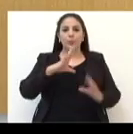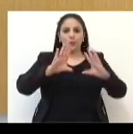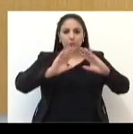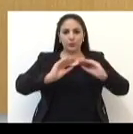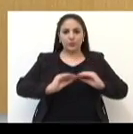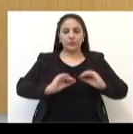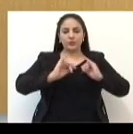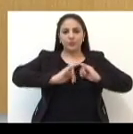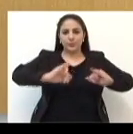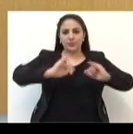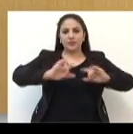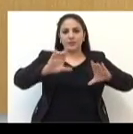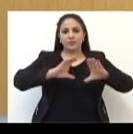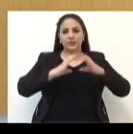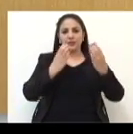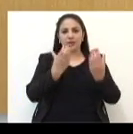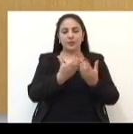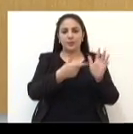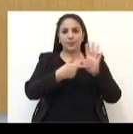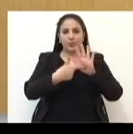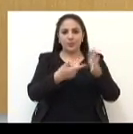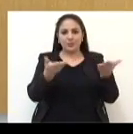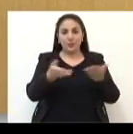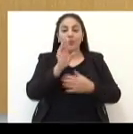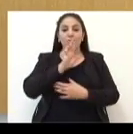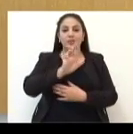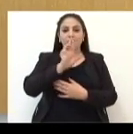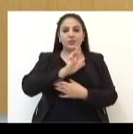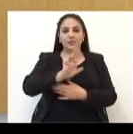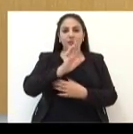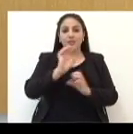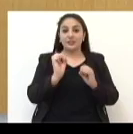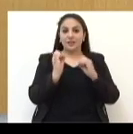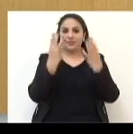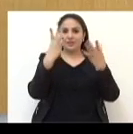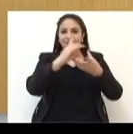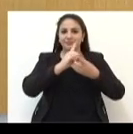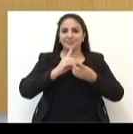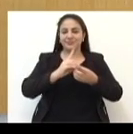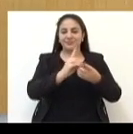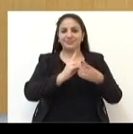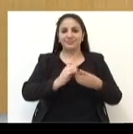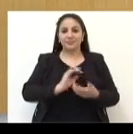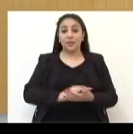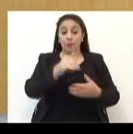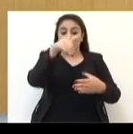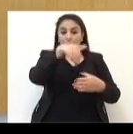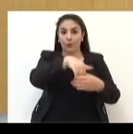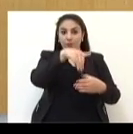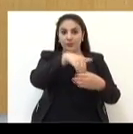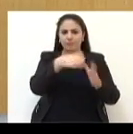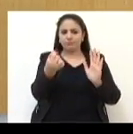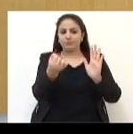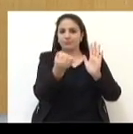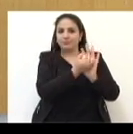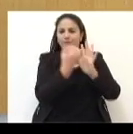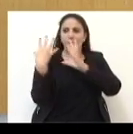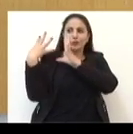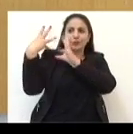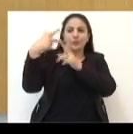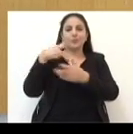Boa noite. O Jornal da Câmara apresenta o resultado da Festa da Democracia. Votação histórica